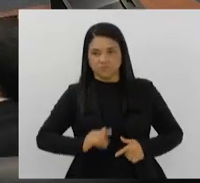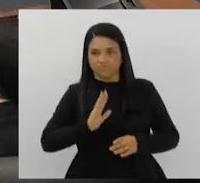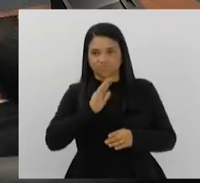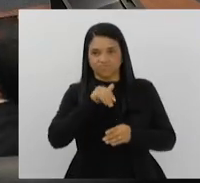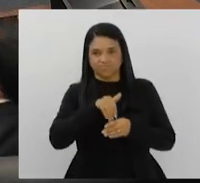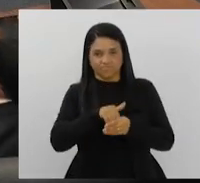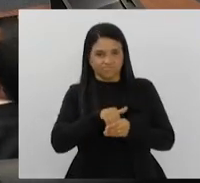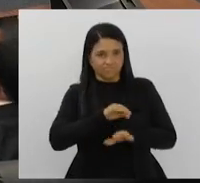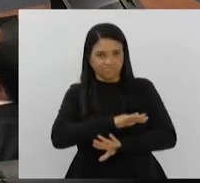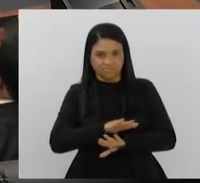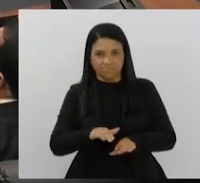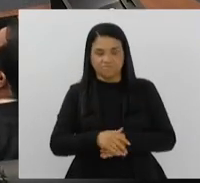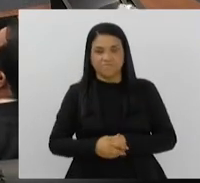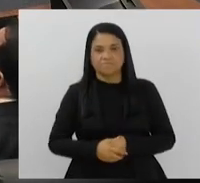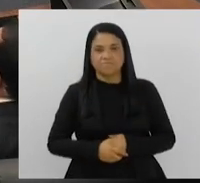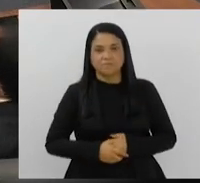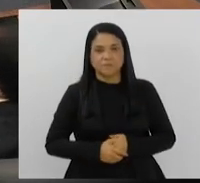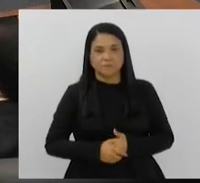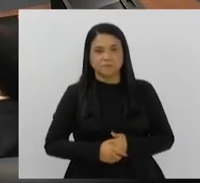para o